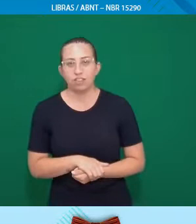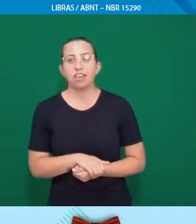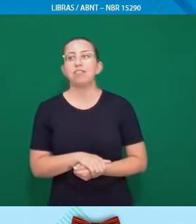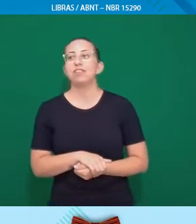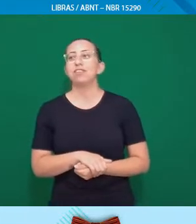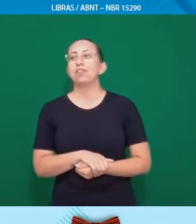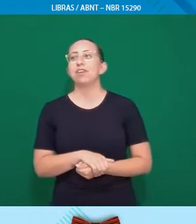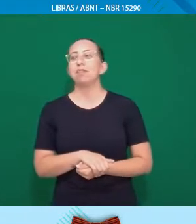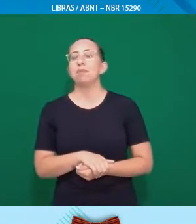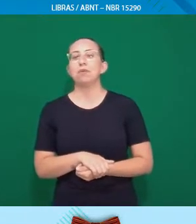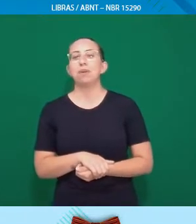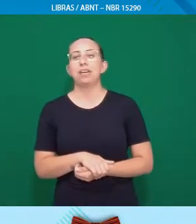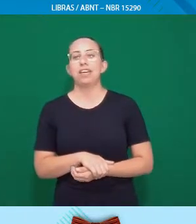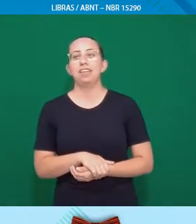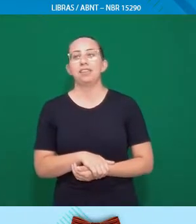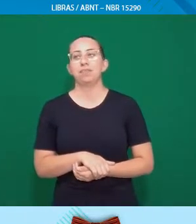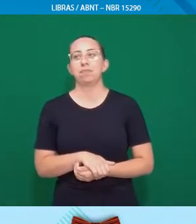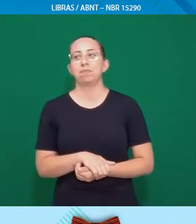G1